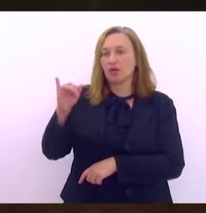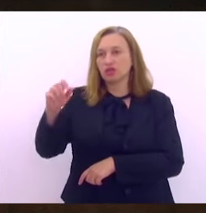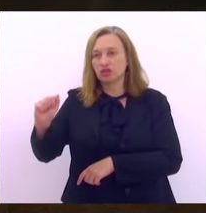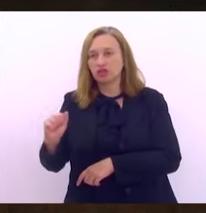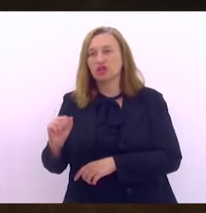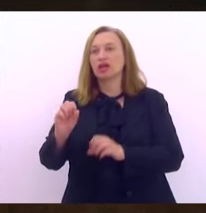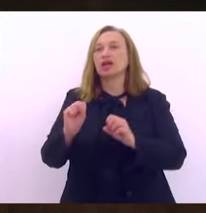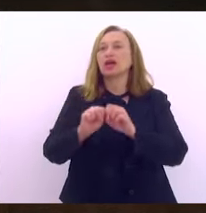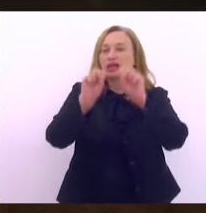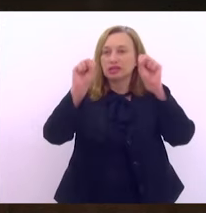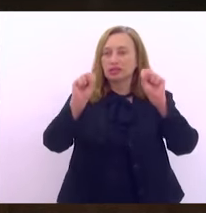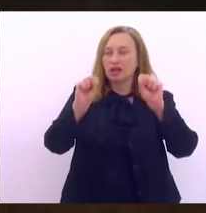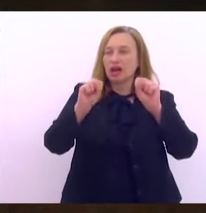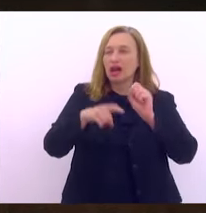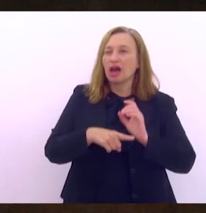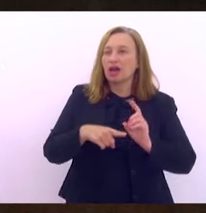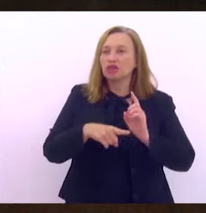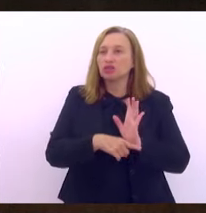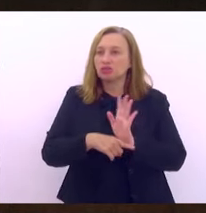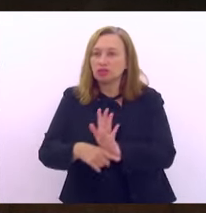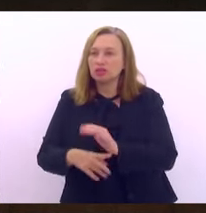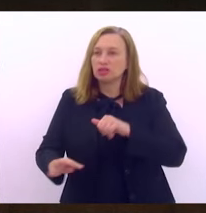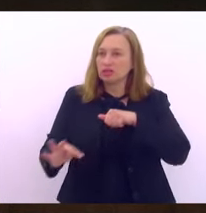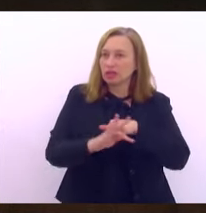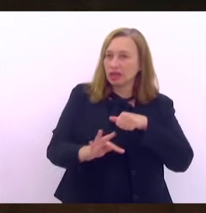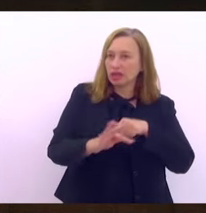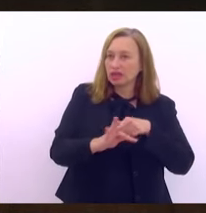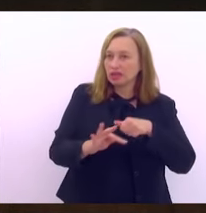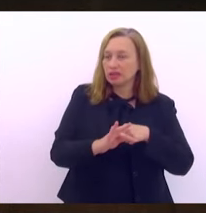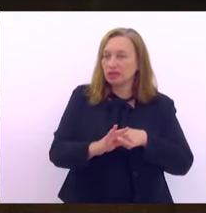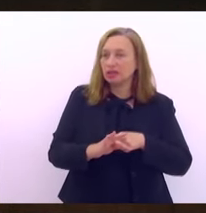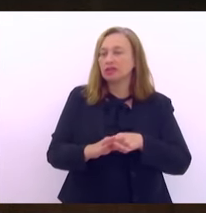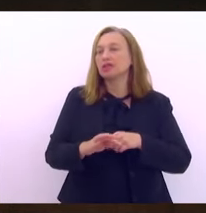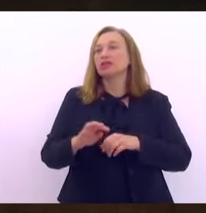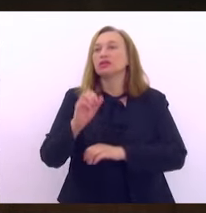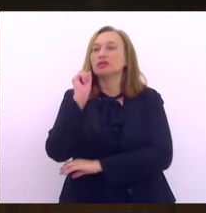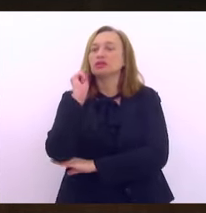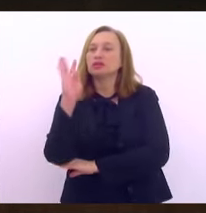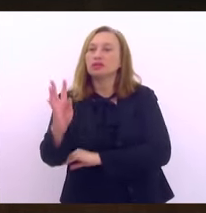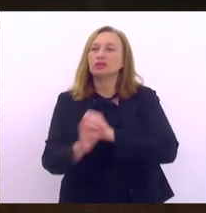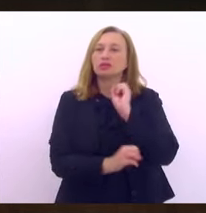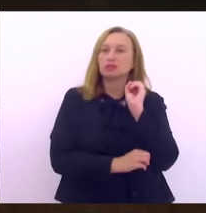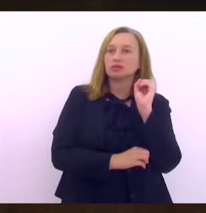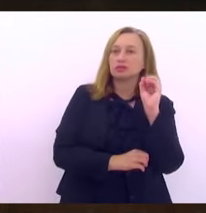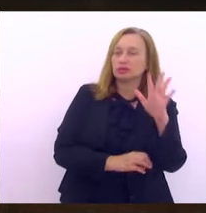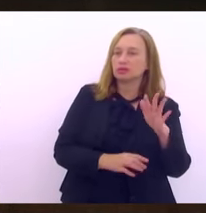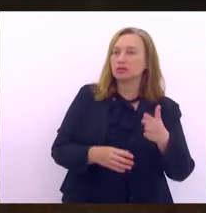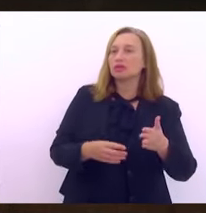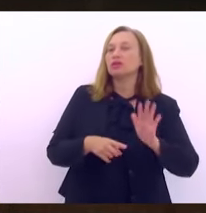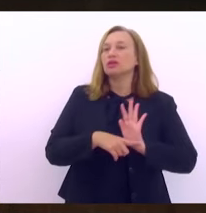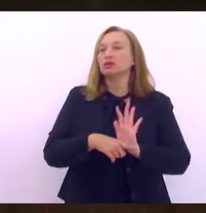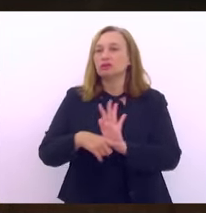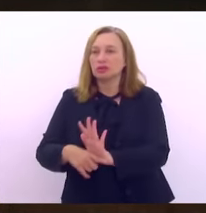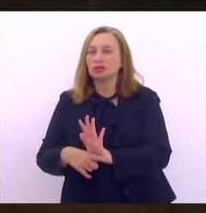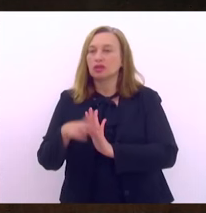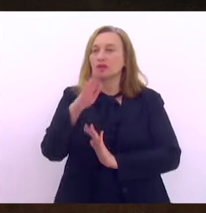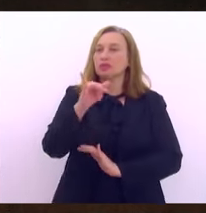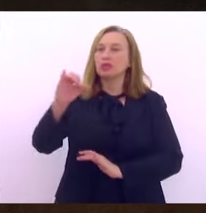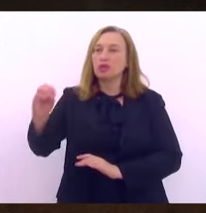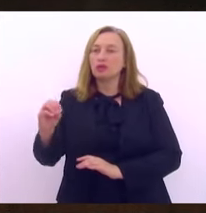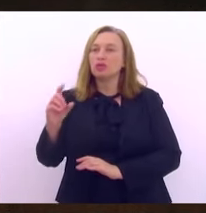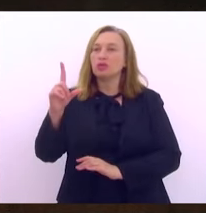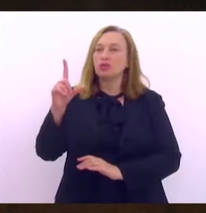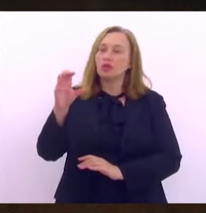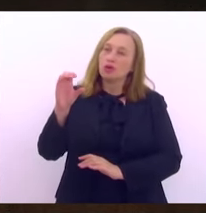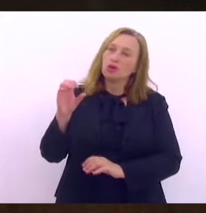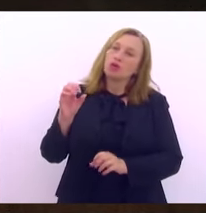rural, restauração e conservação florestal e ambiental, permacultura, recursos hídricos, bioconstrução e